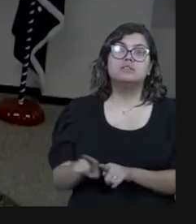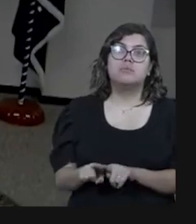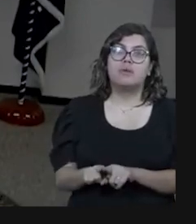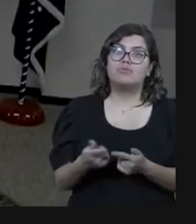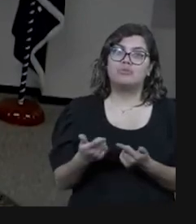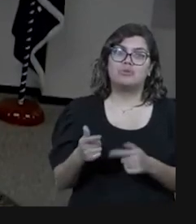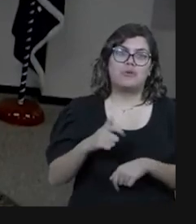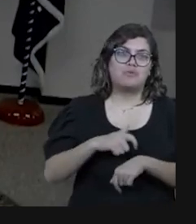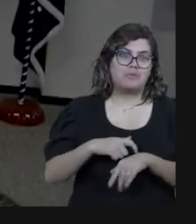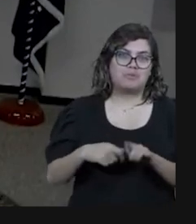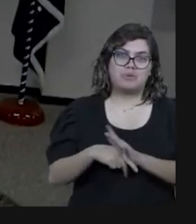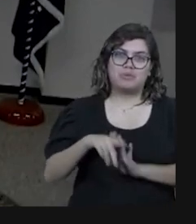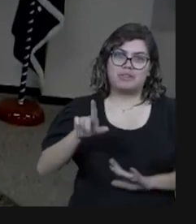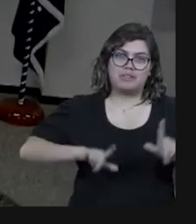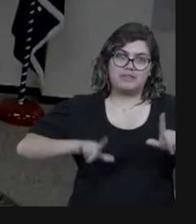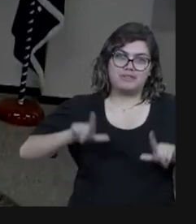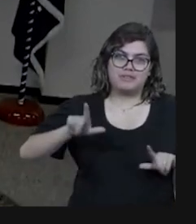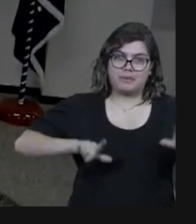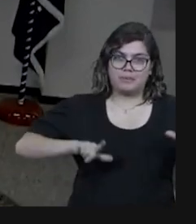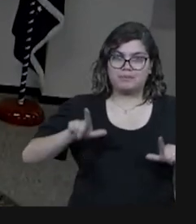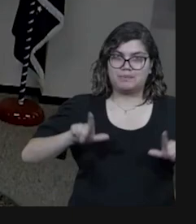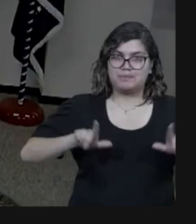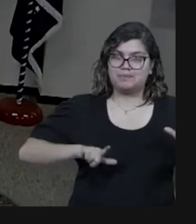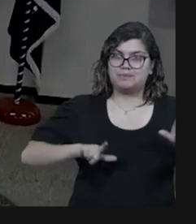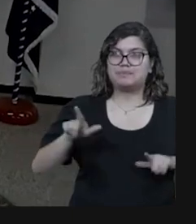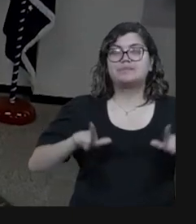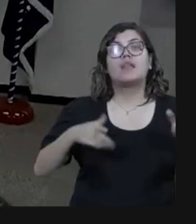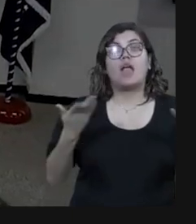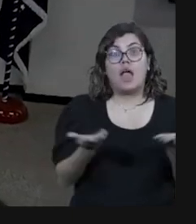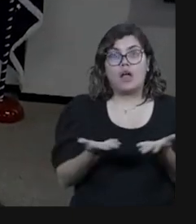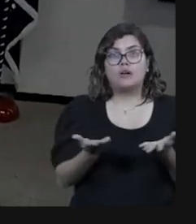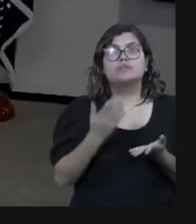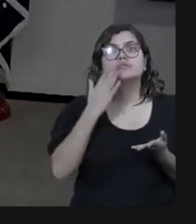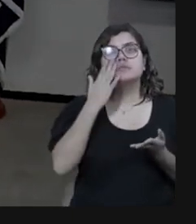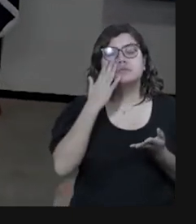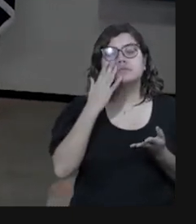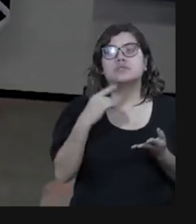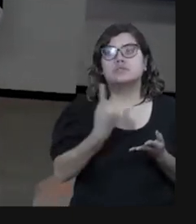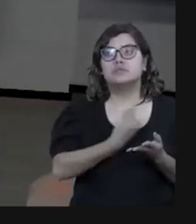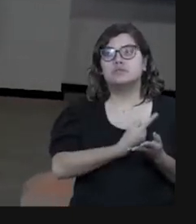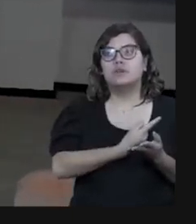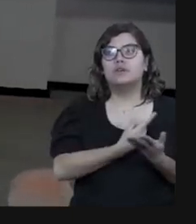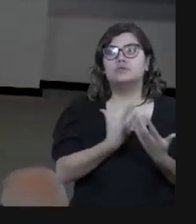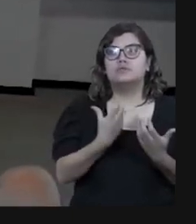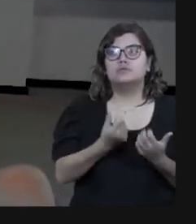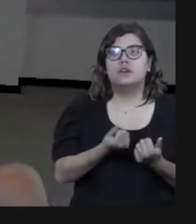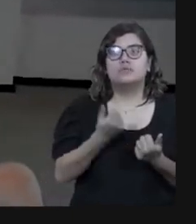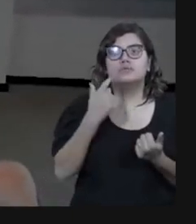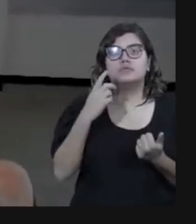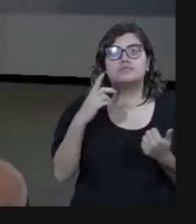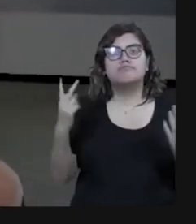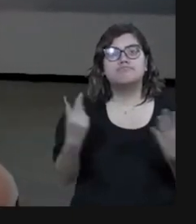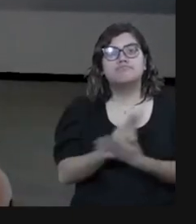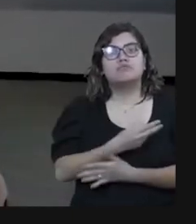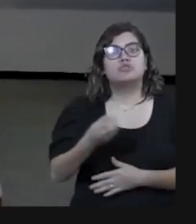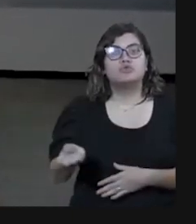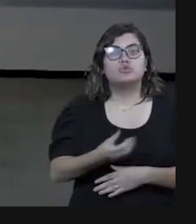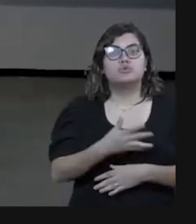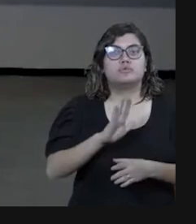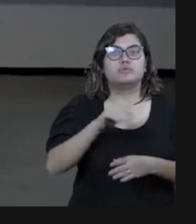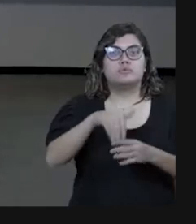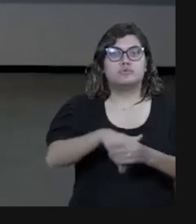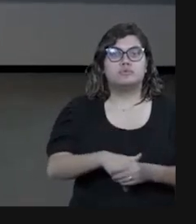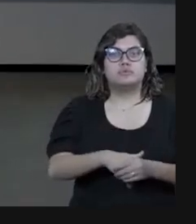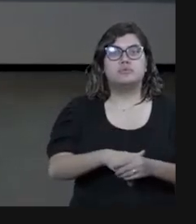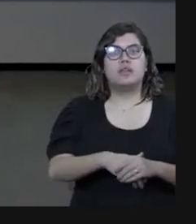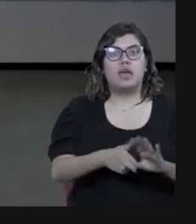Né? Então, agora, né, nós vamos para uma outra eleição onde a cláusula de barreira subiu. Né?